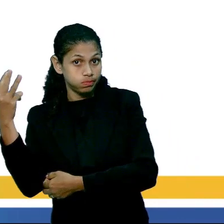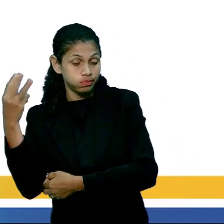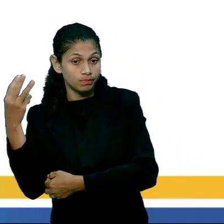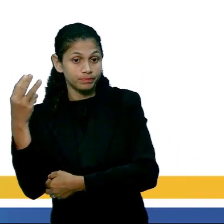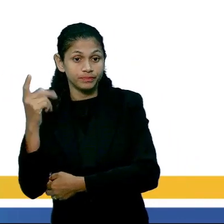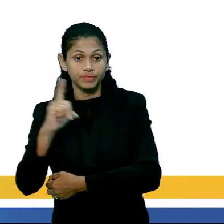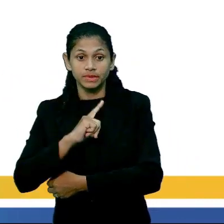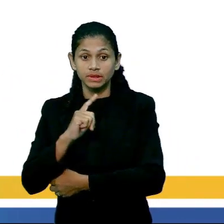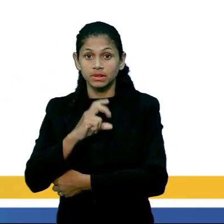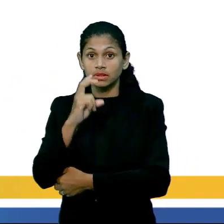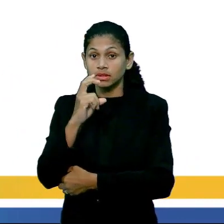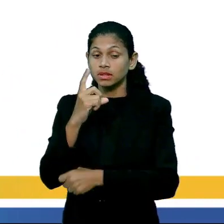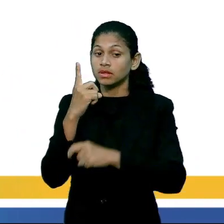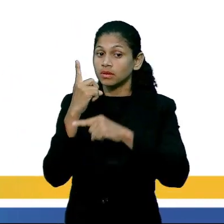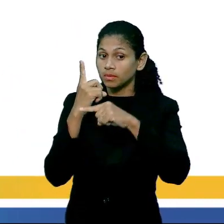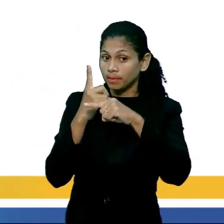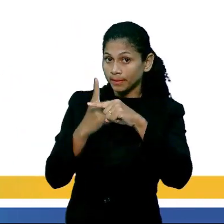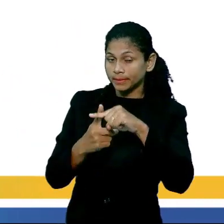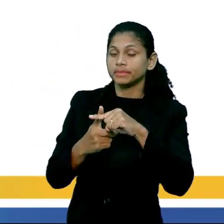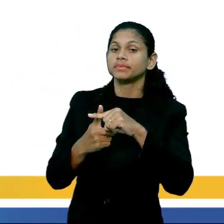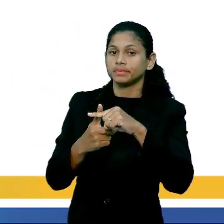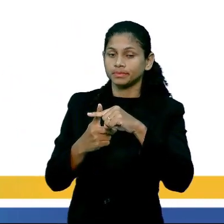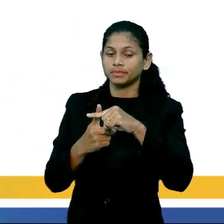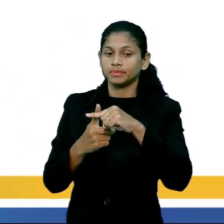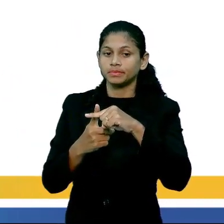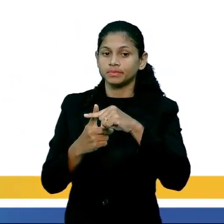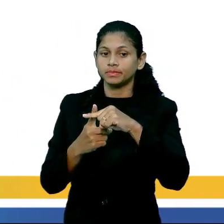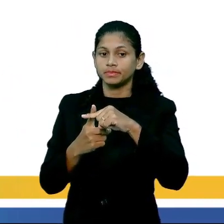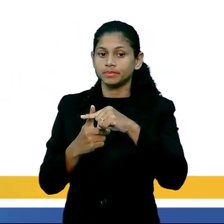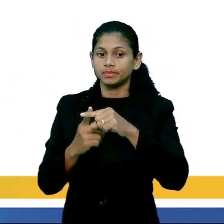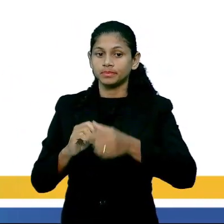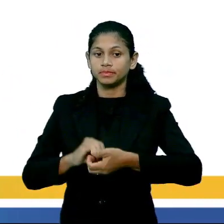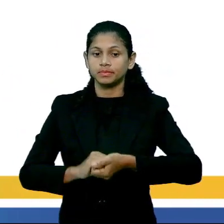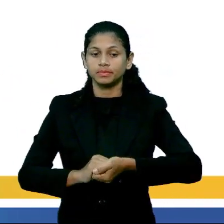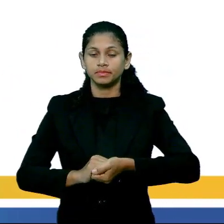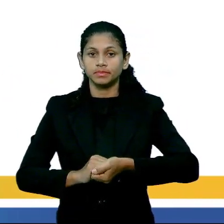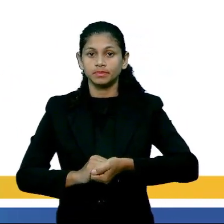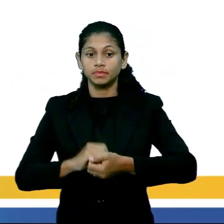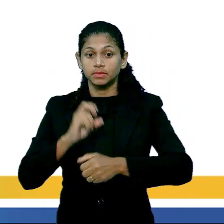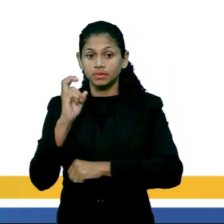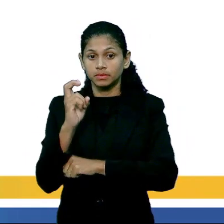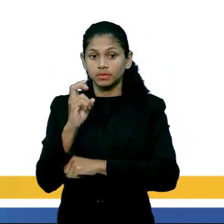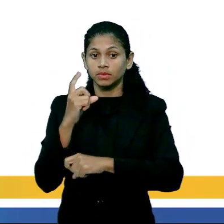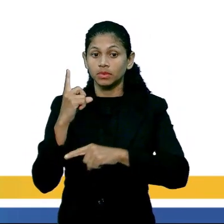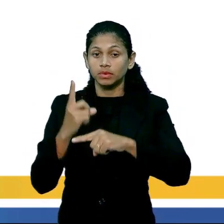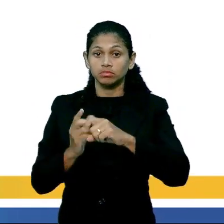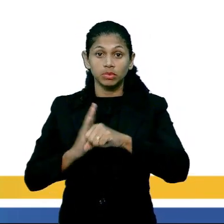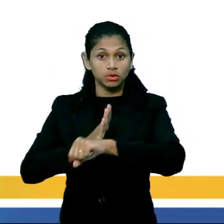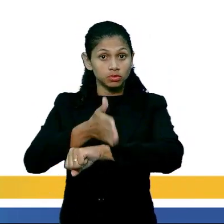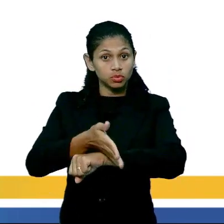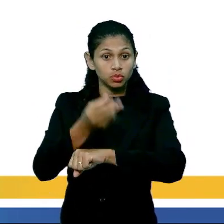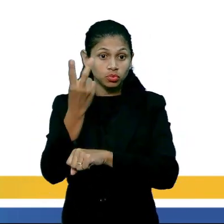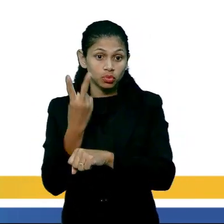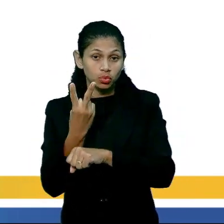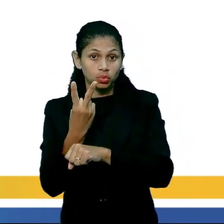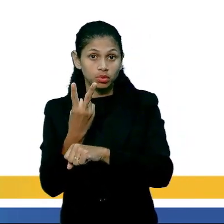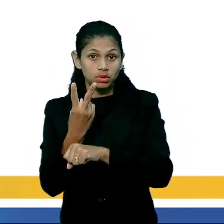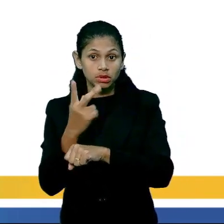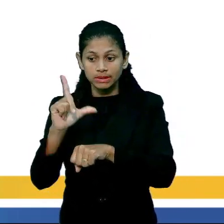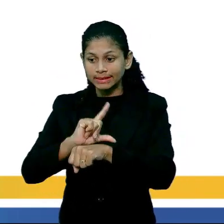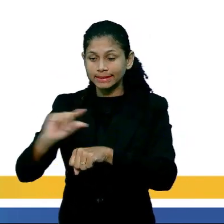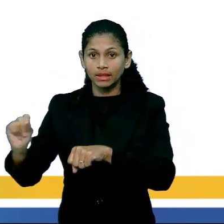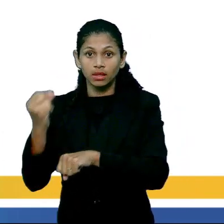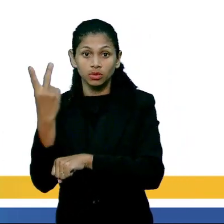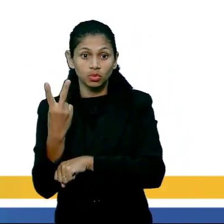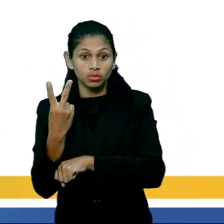nós tínhamos cinco porque foi o que sobrou no segundo Então eu tenho cinco entra dois e sai dois